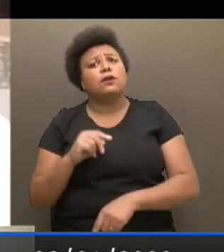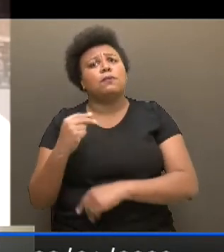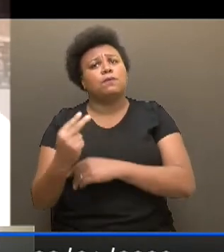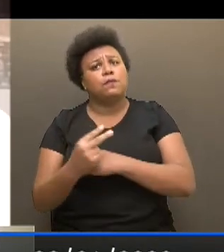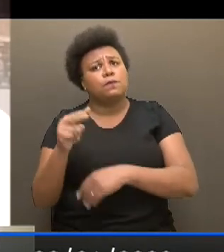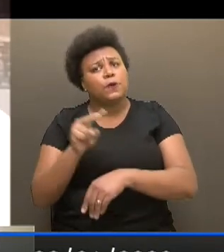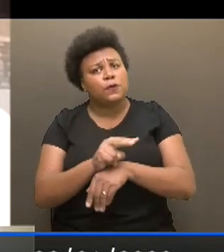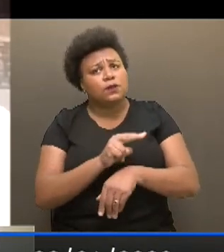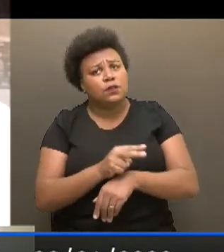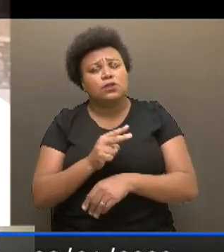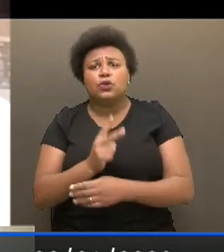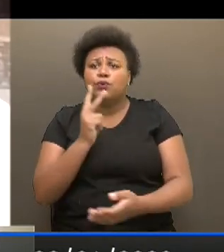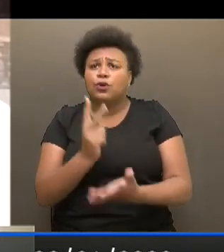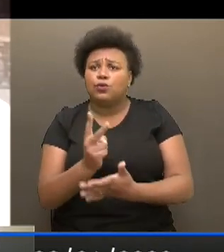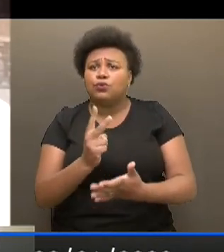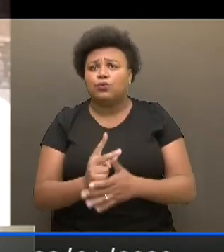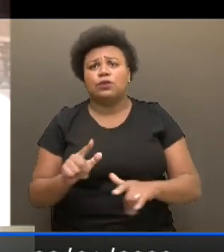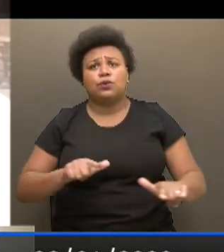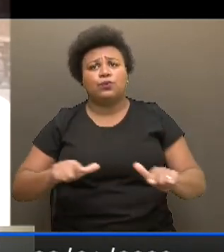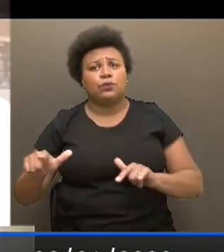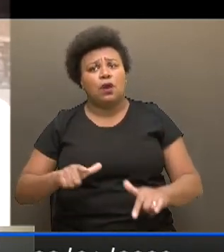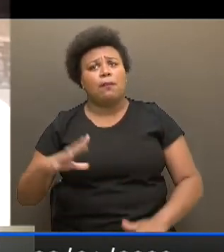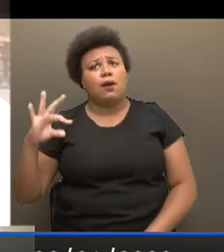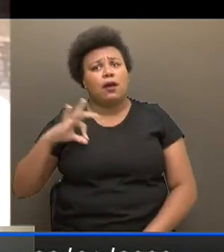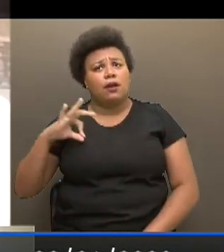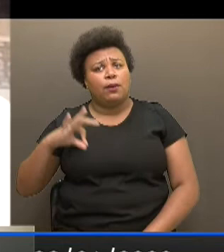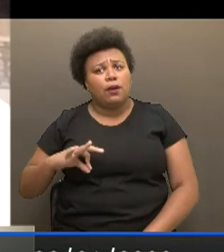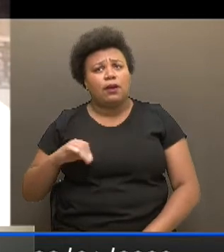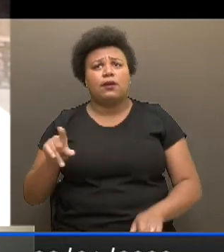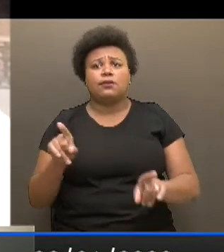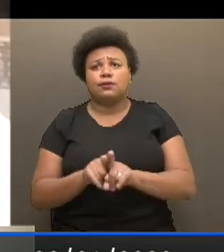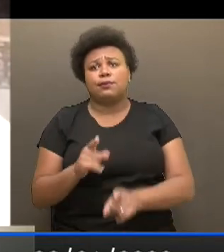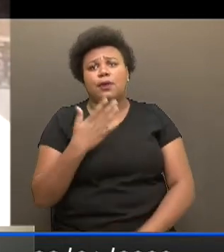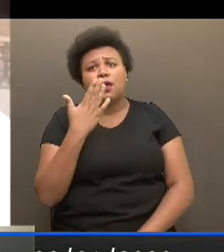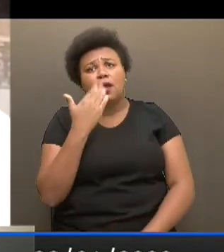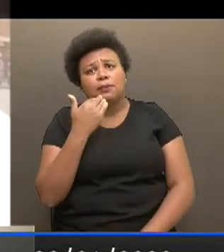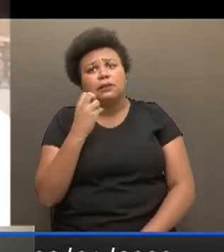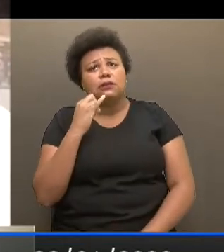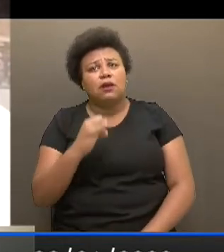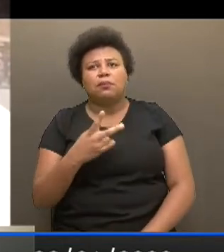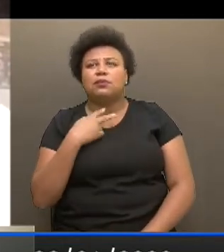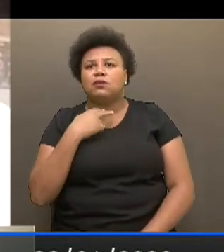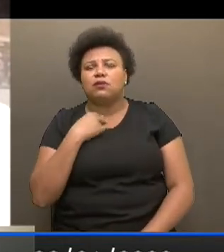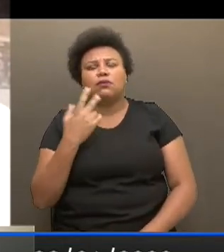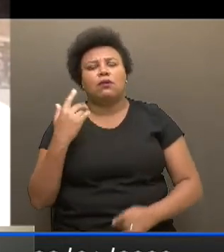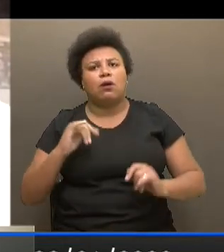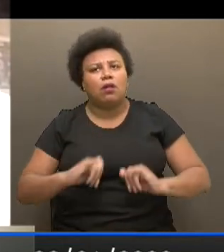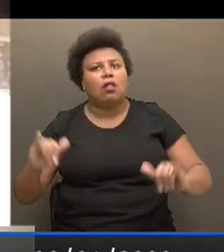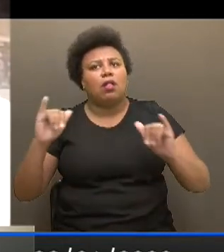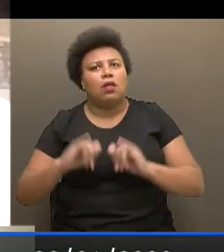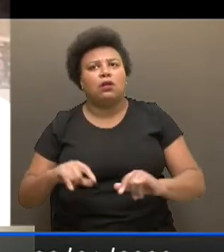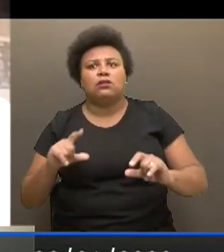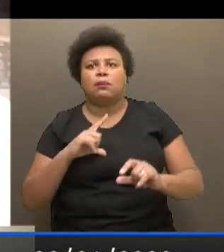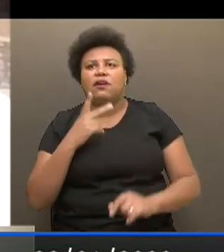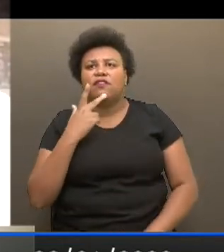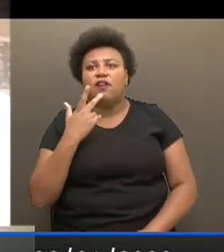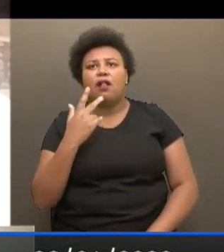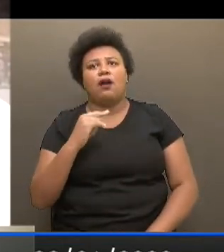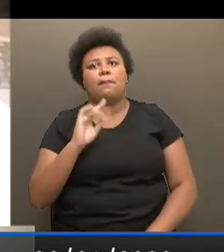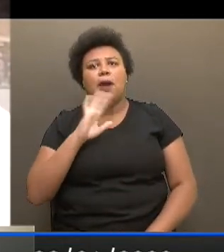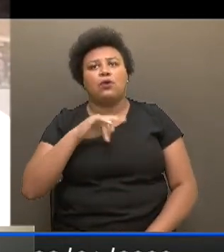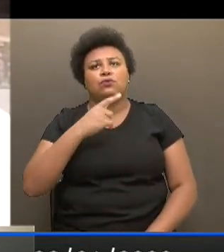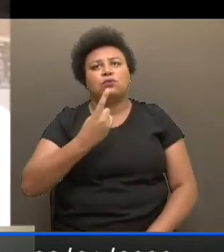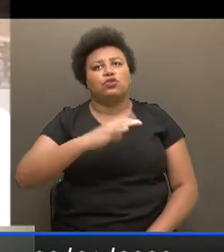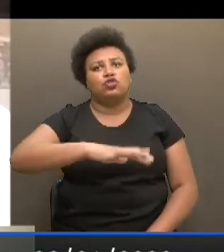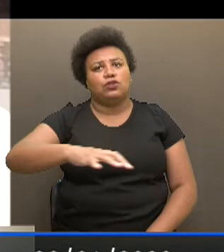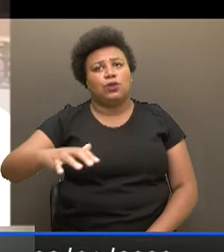da manutenção de empregos, de renda e também do alimento, sem alarmismo e sem rotular setores.